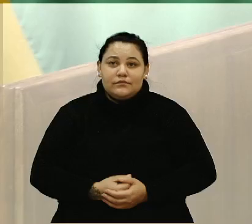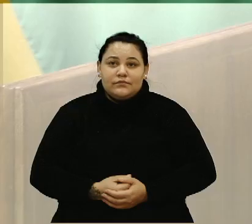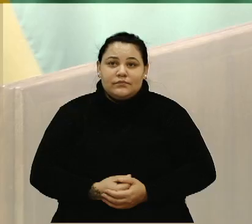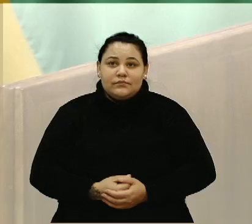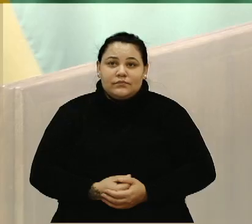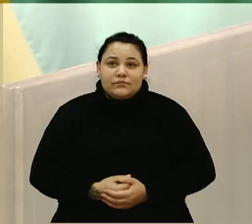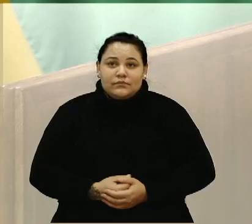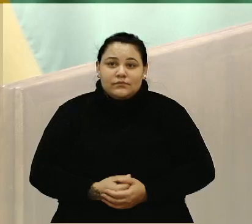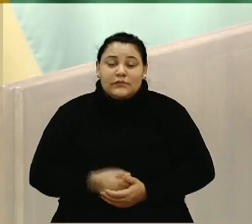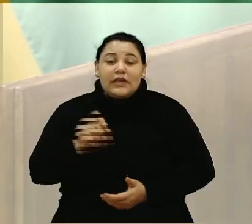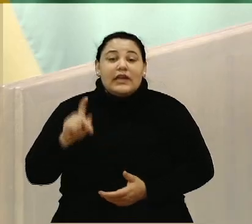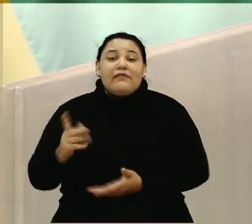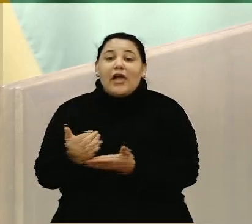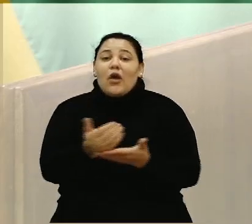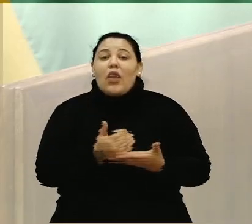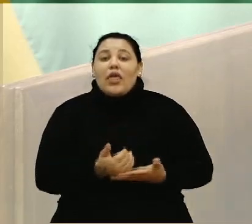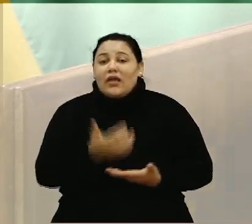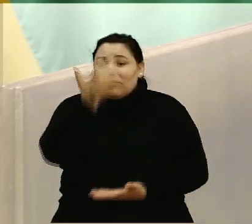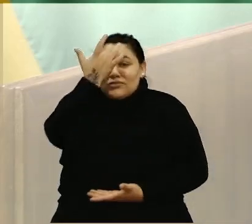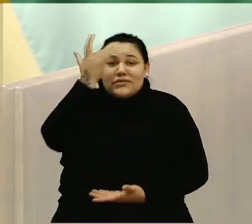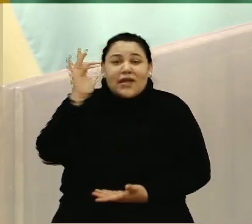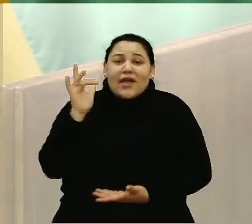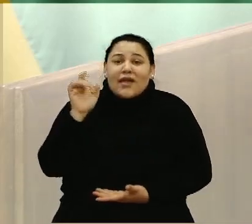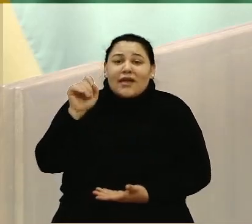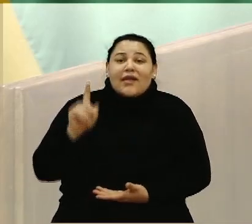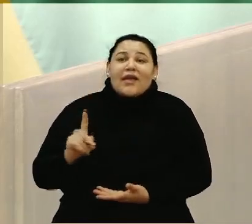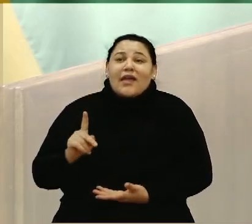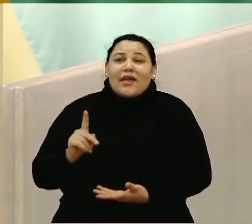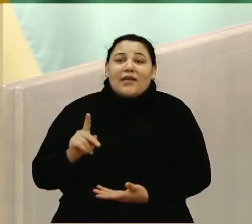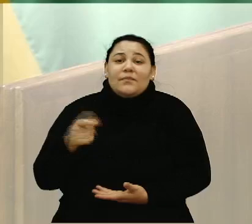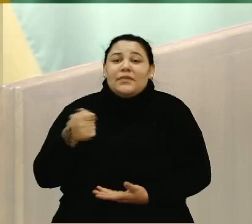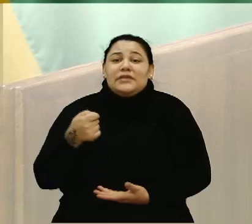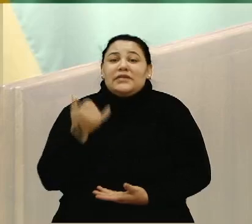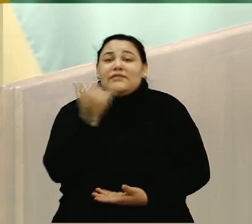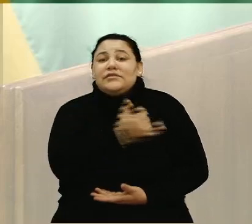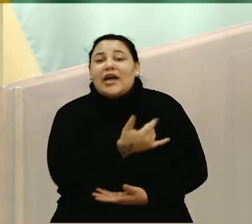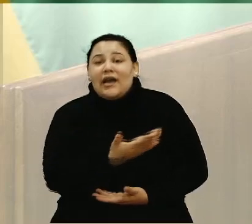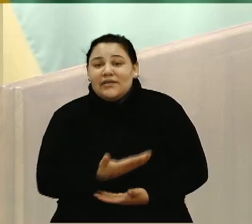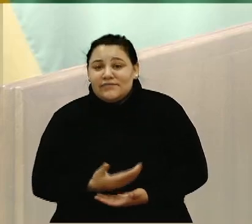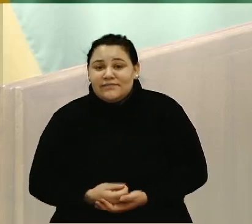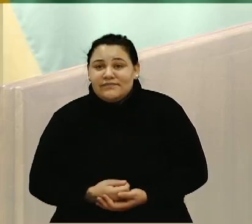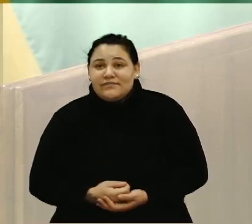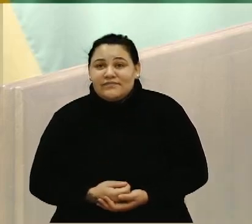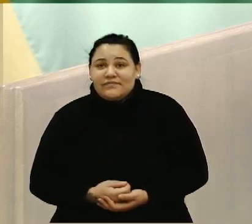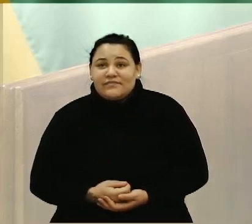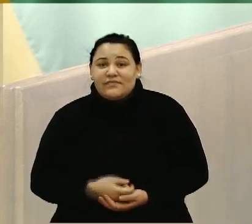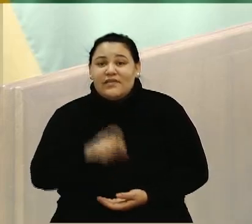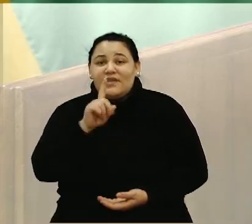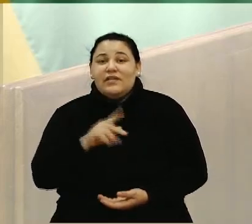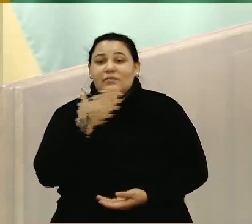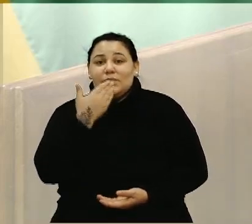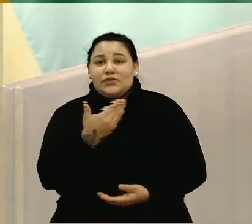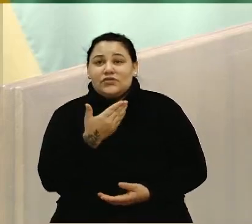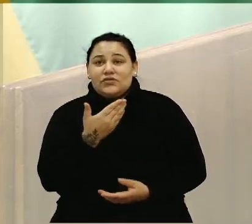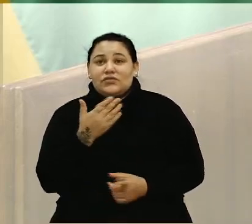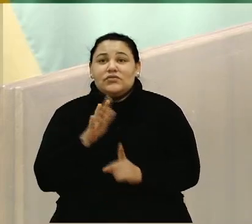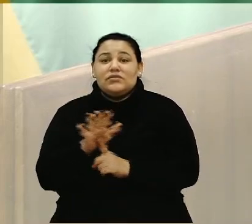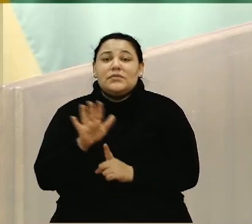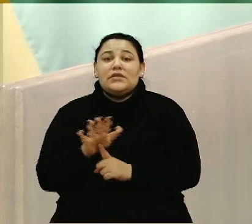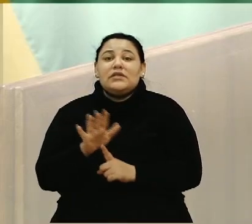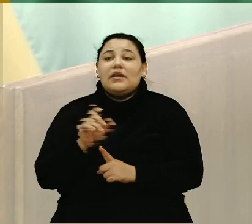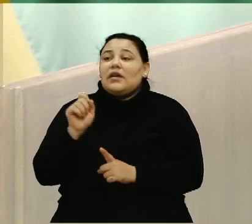Então, eu não sei com quem que nós vamos se dirigir nessas nossas demandas. Alguém me oriente.